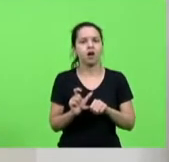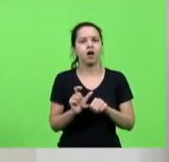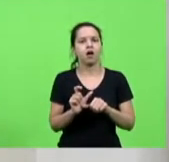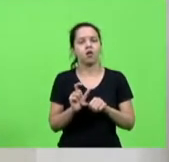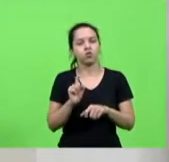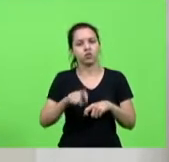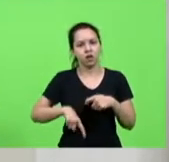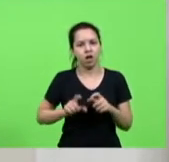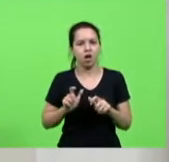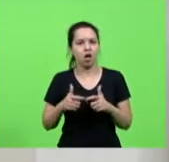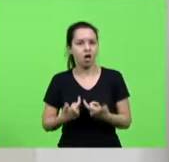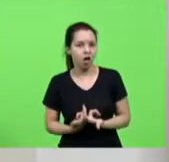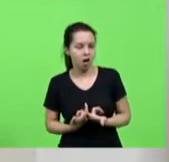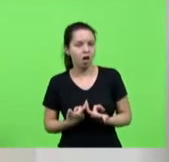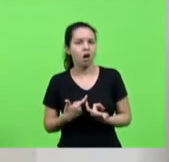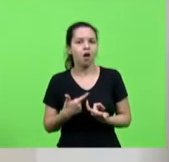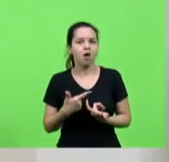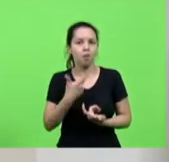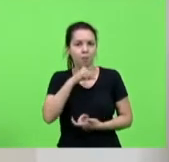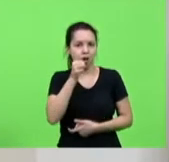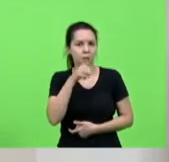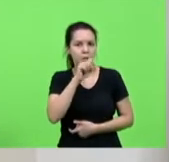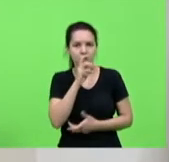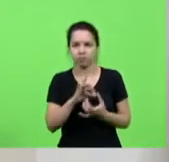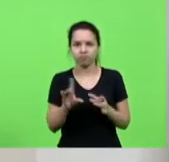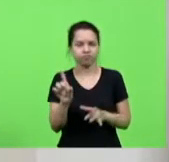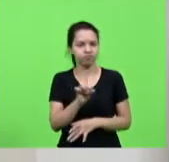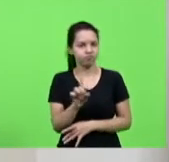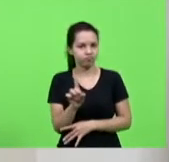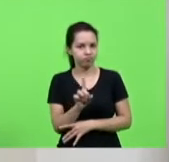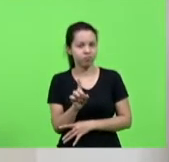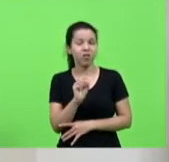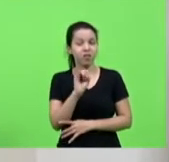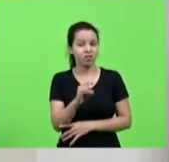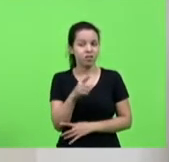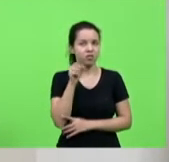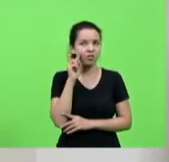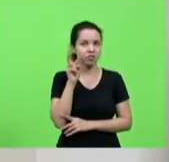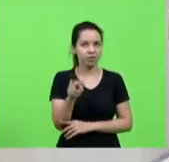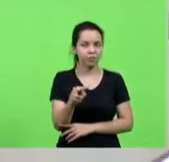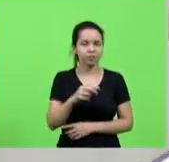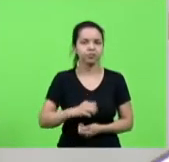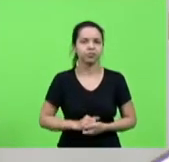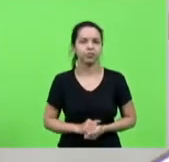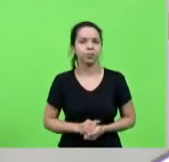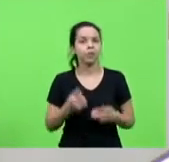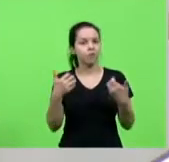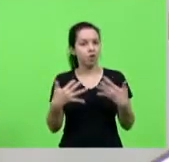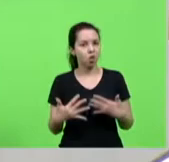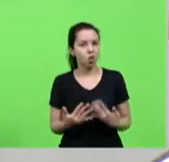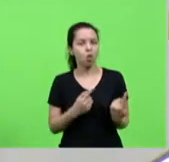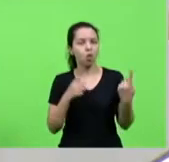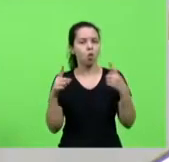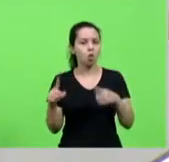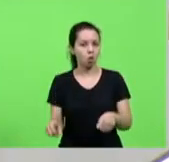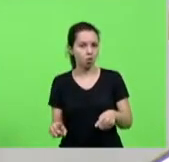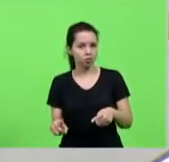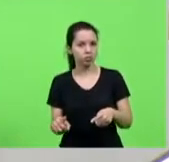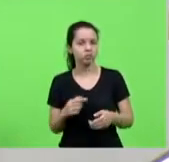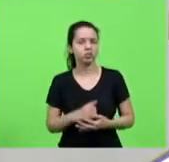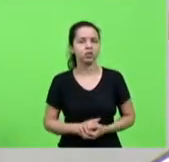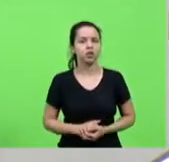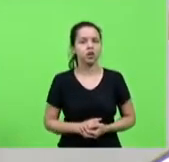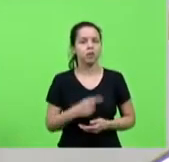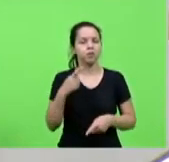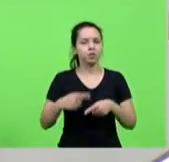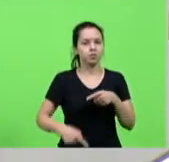redes sociais do nosso especialista Ariel, a gente vai encontrar lá ele dizendo que é contra a redução da maioridade penal, é direito dele, mas eu só